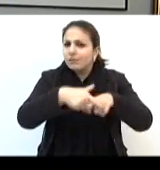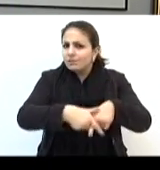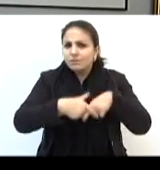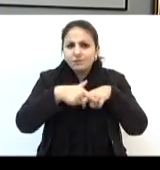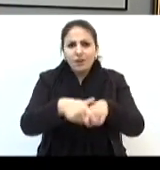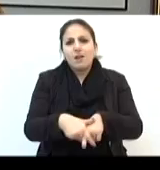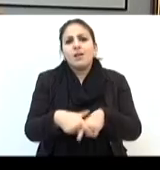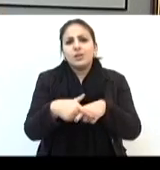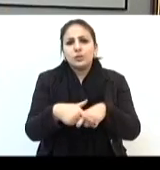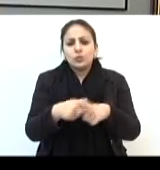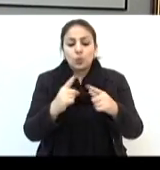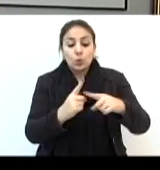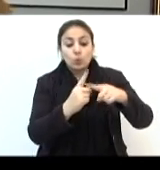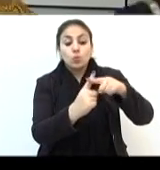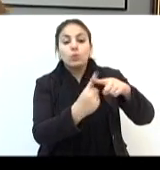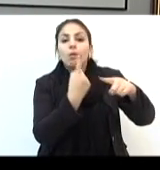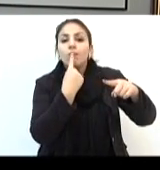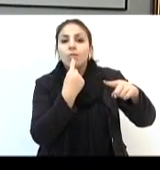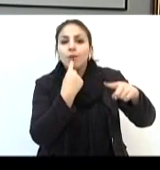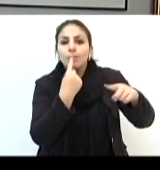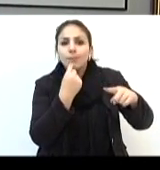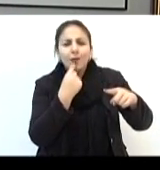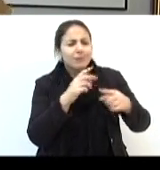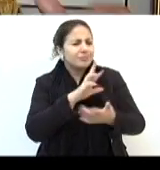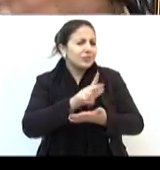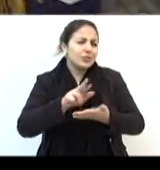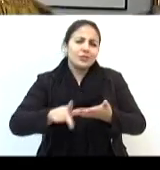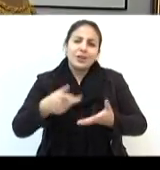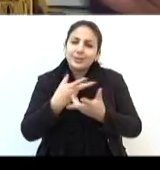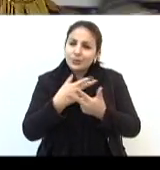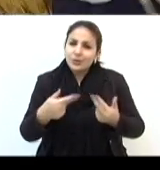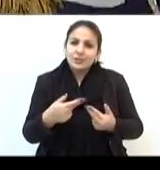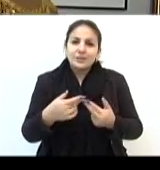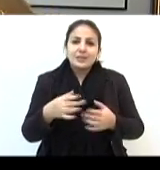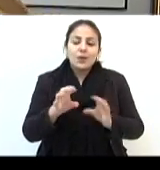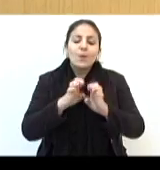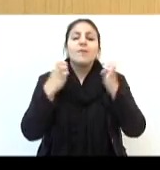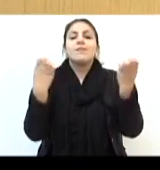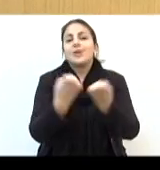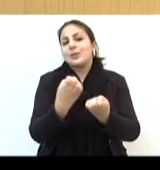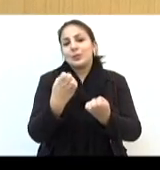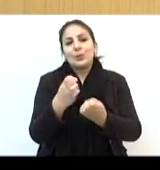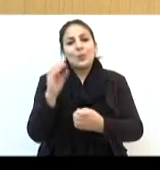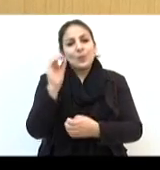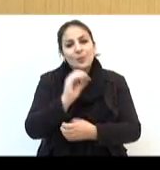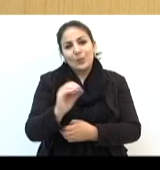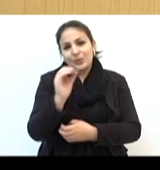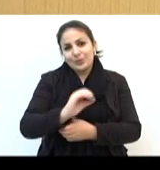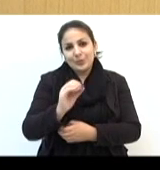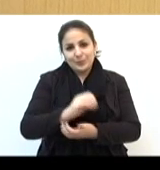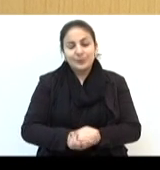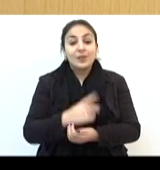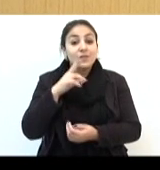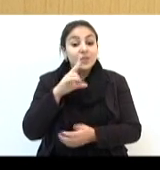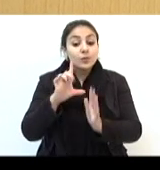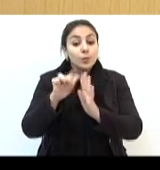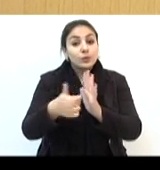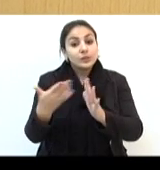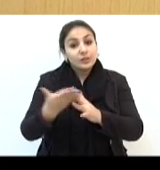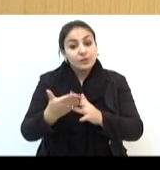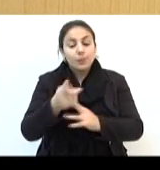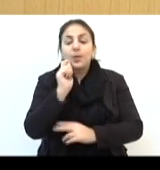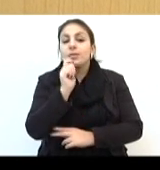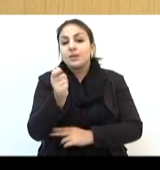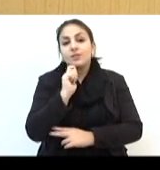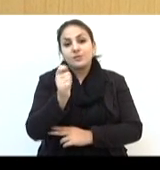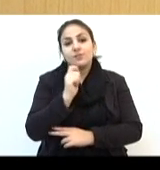cavaleiros, Cruz Vermelha, saqueadores, enfim, um espetáculo maravilhoso. E veja depois do intervalo uma entrevista com